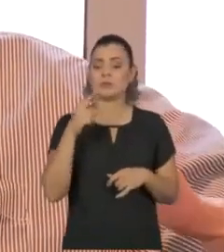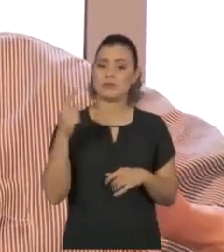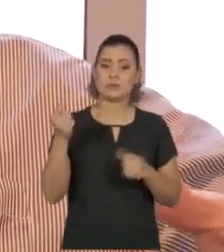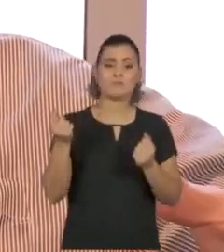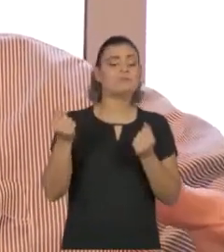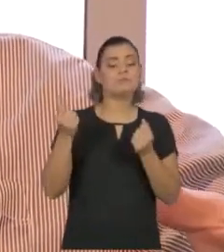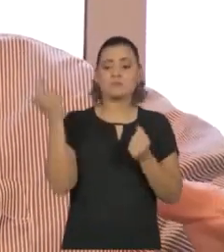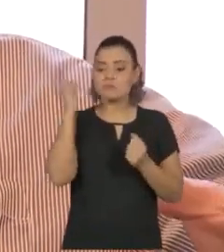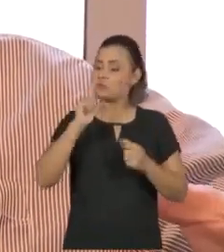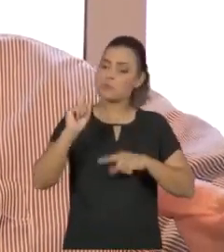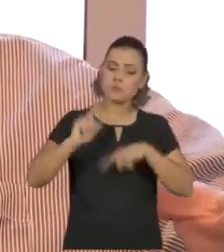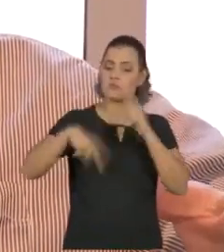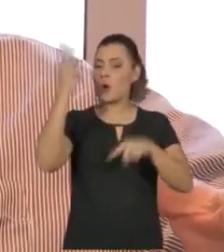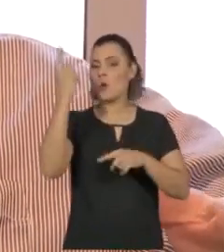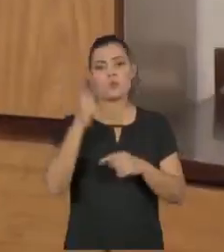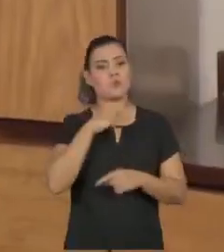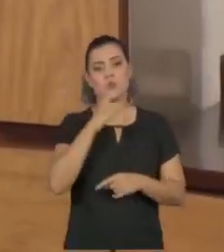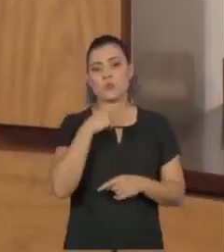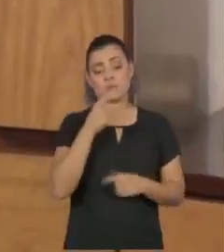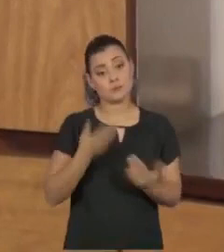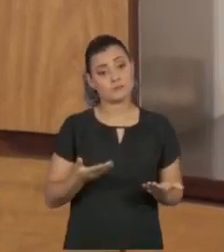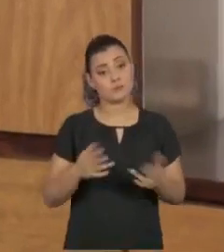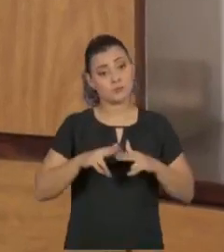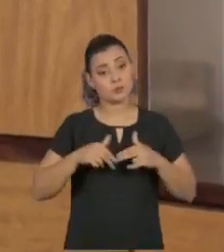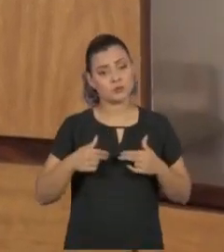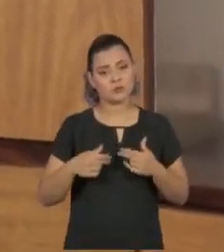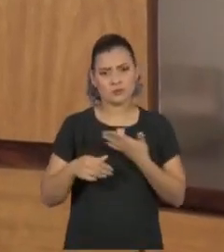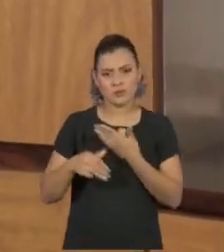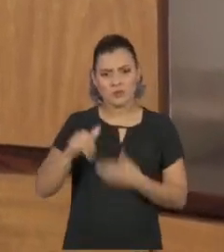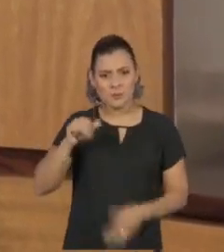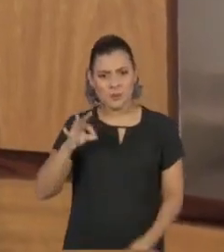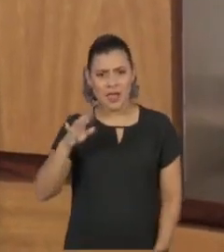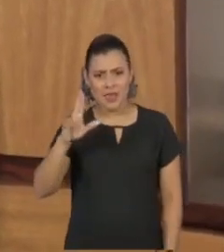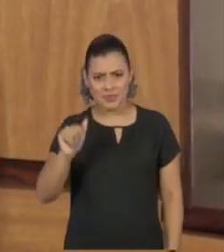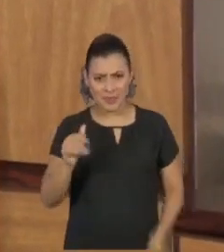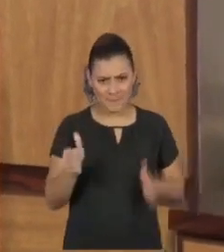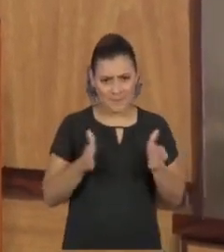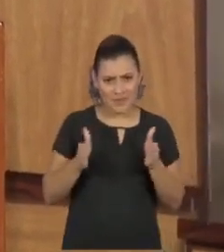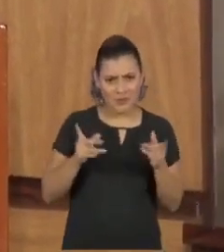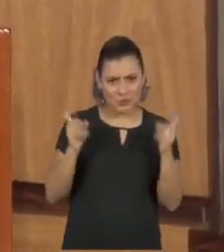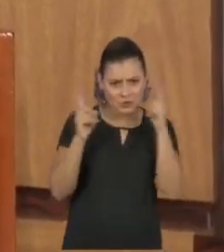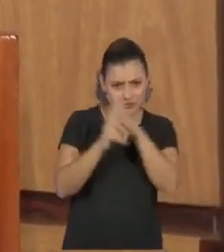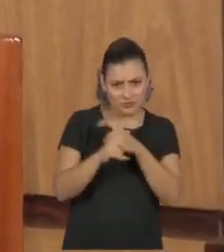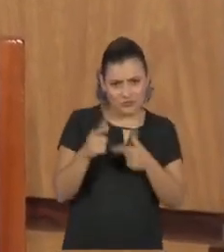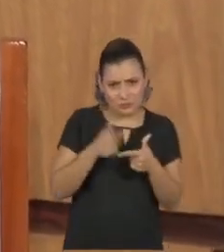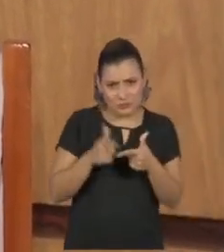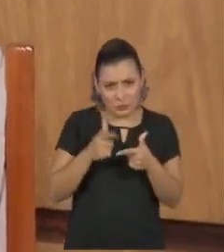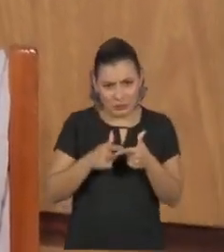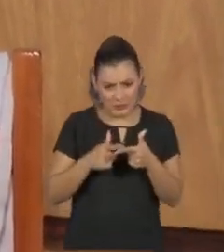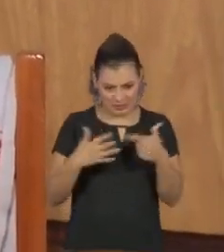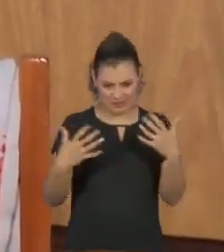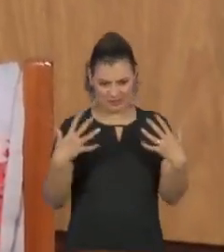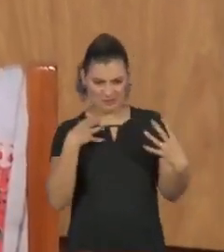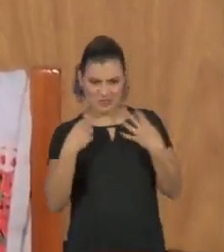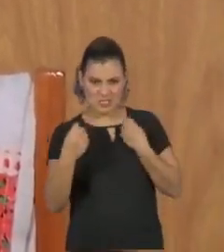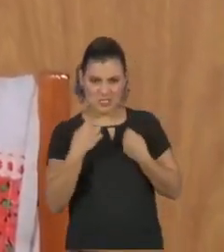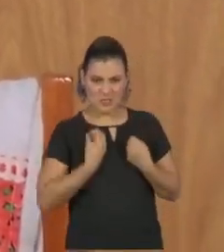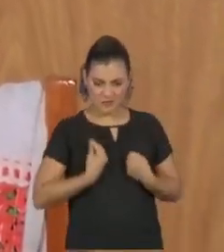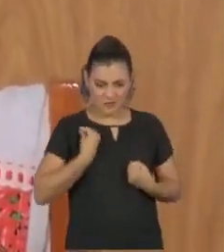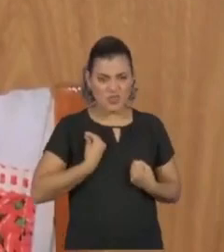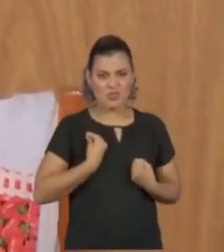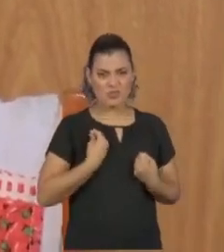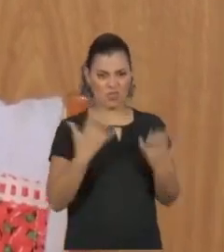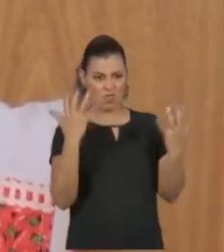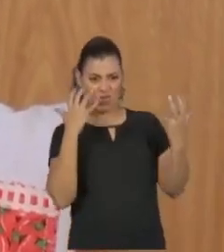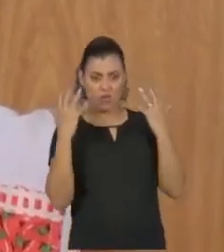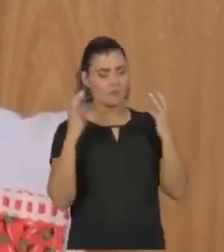isso também pode trazer sofrimento. A Marta não deixa os momentos tristes da vida ocuparem muito espaço no cotidiano. E todo